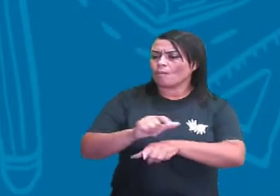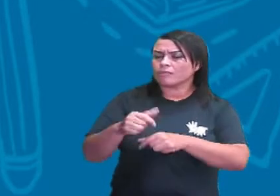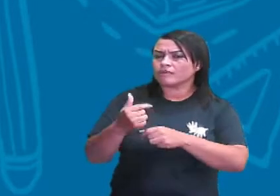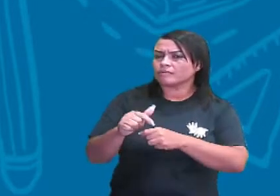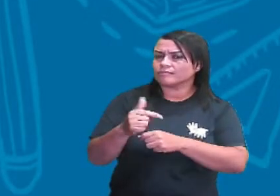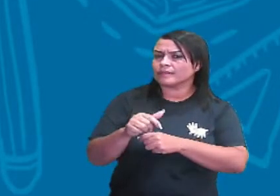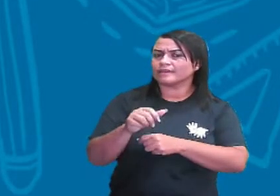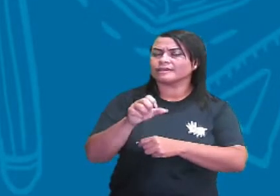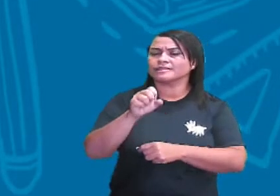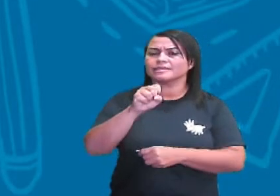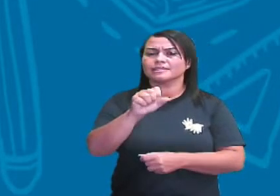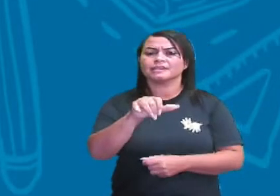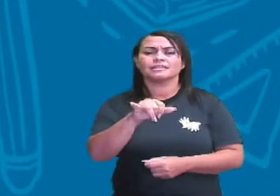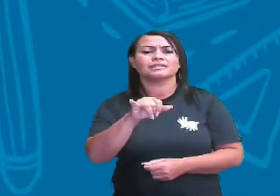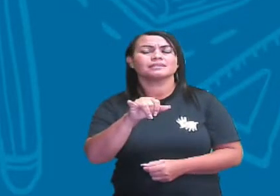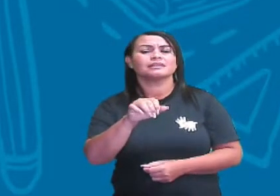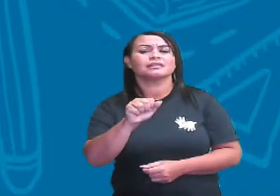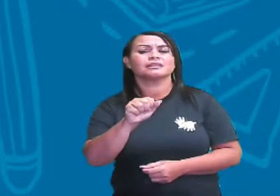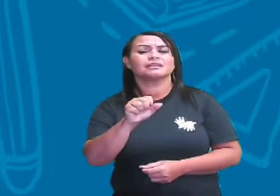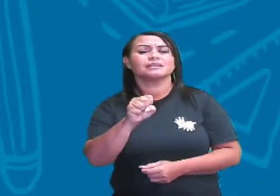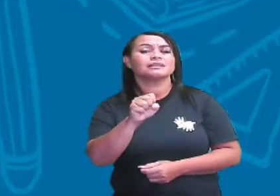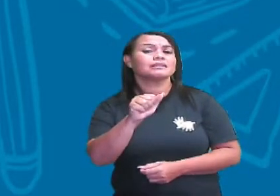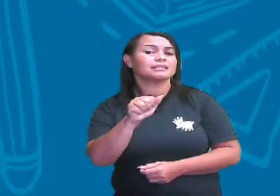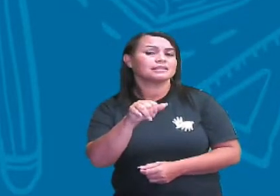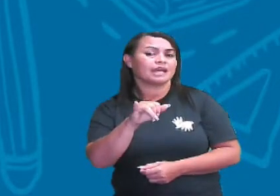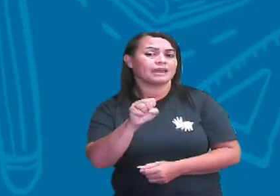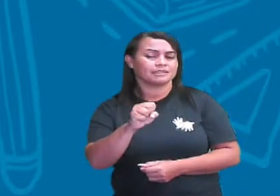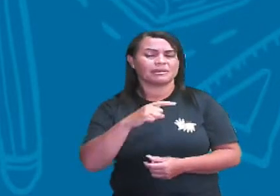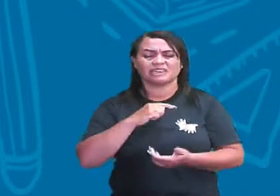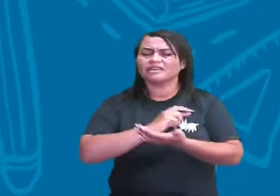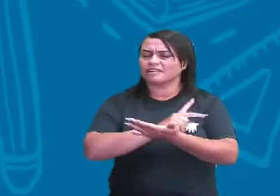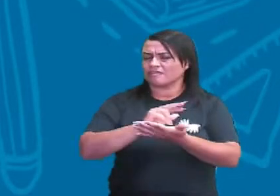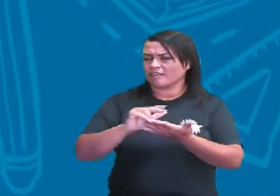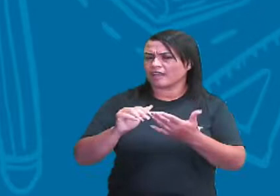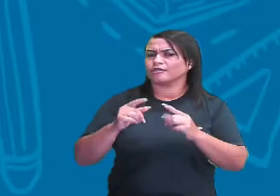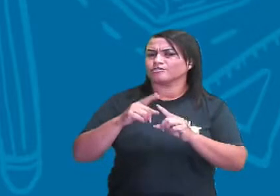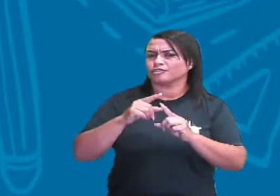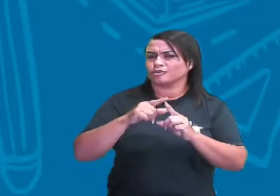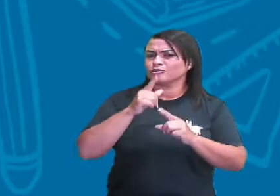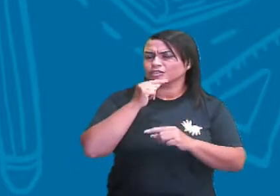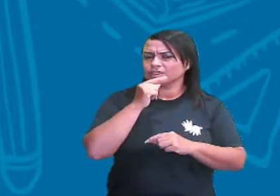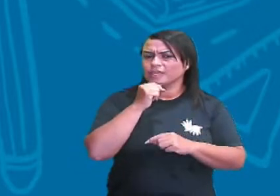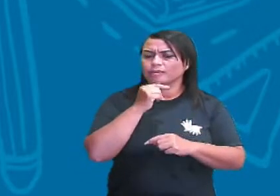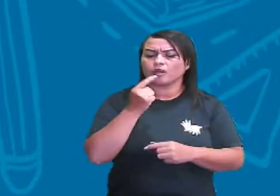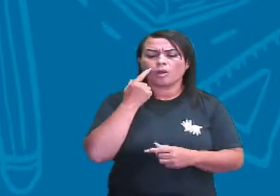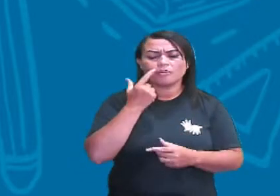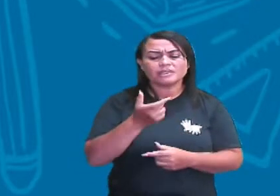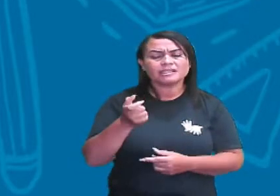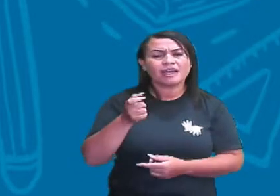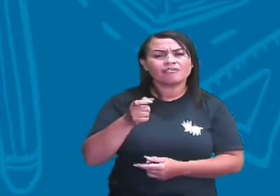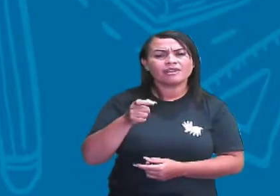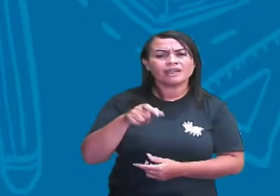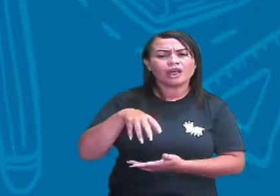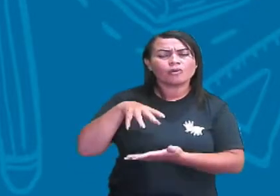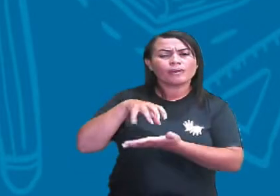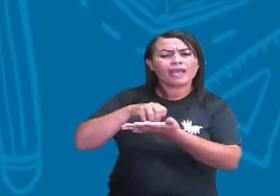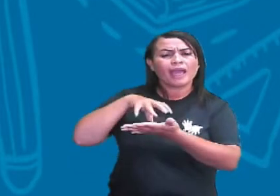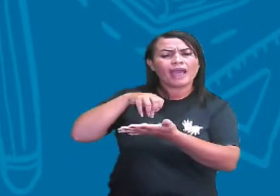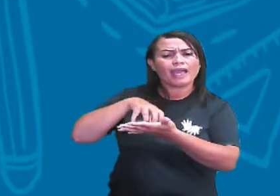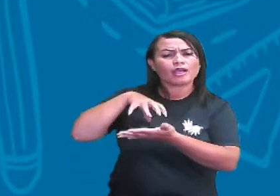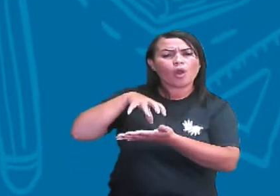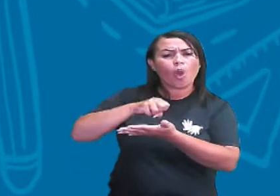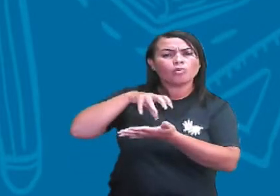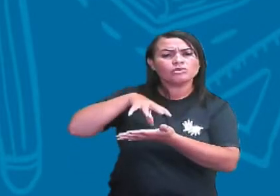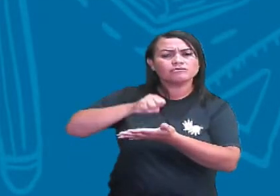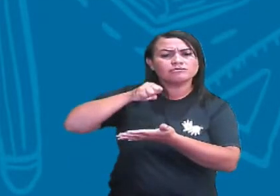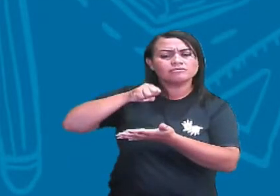também existem diversos tipos de água além dessa água pura. Nesse QR Code, você vai descobrir como